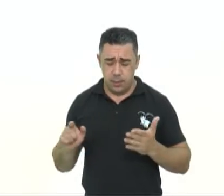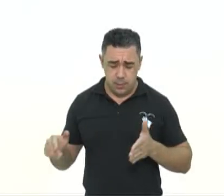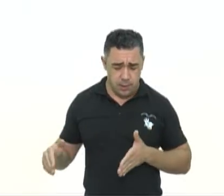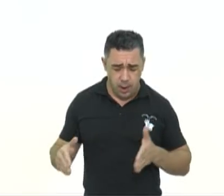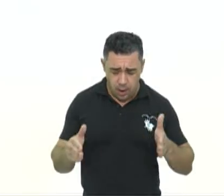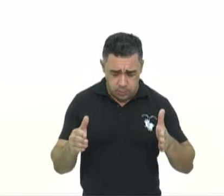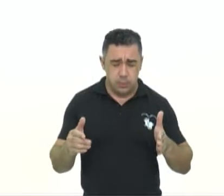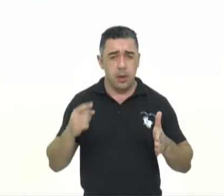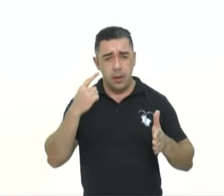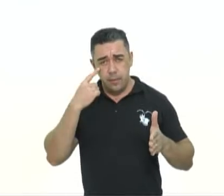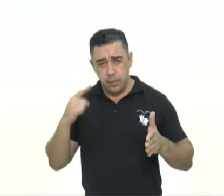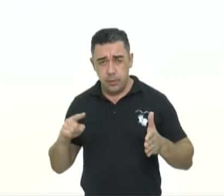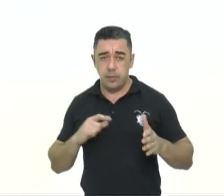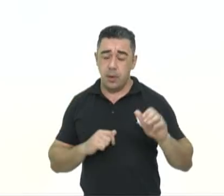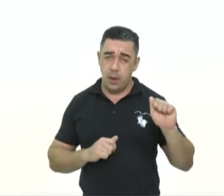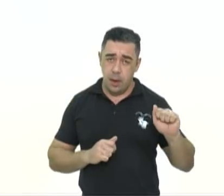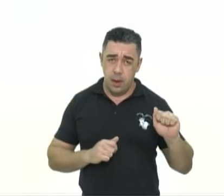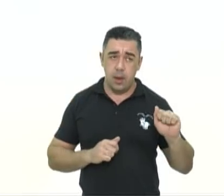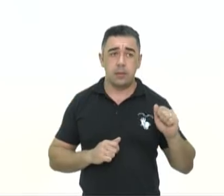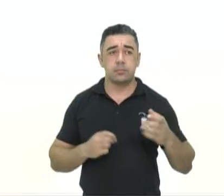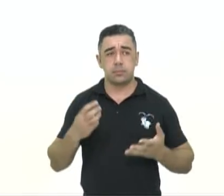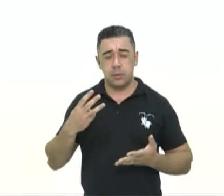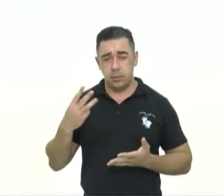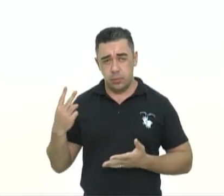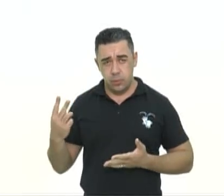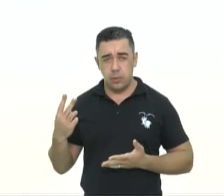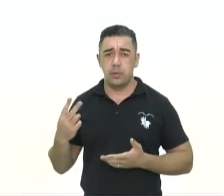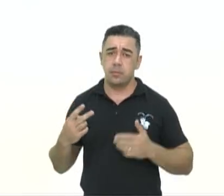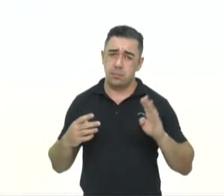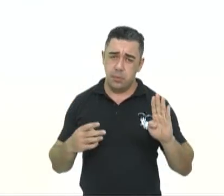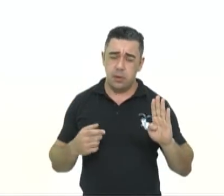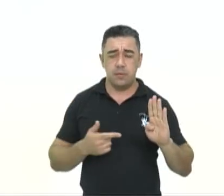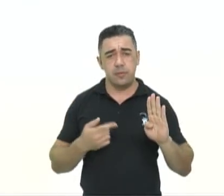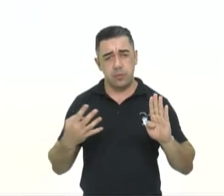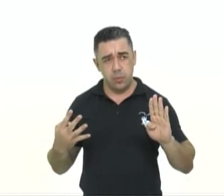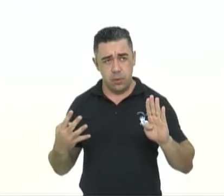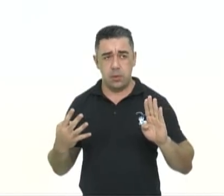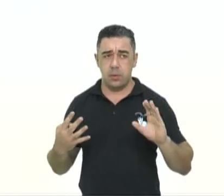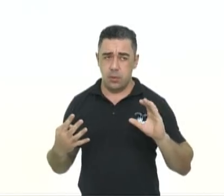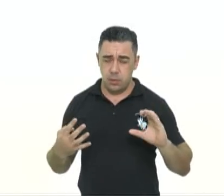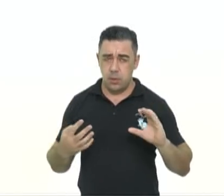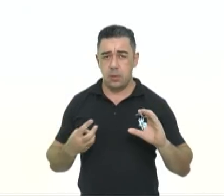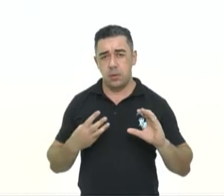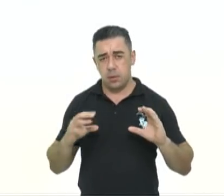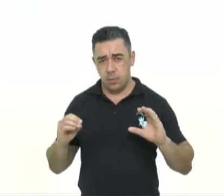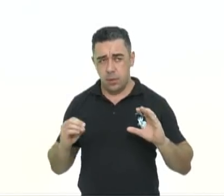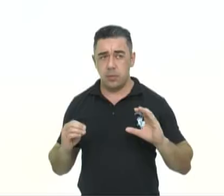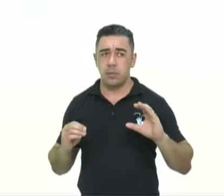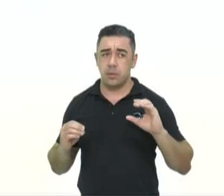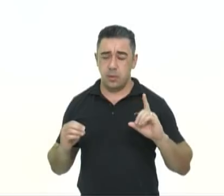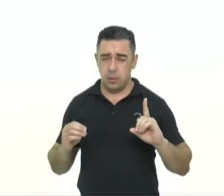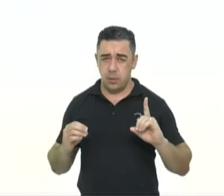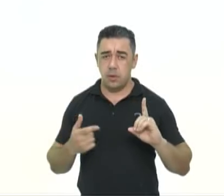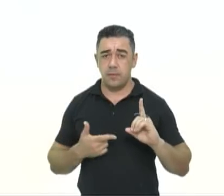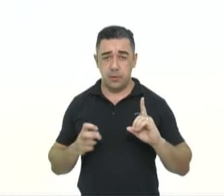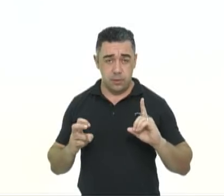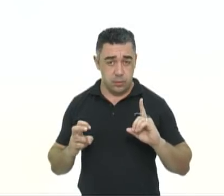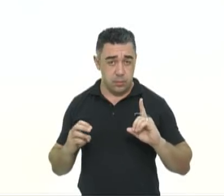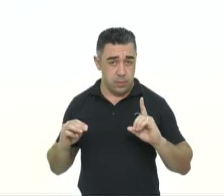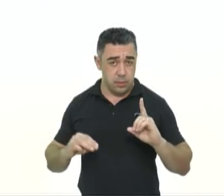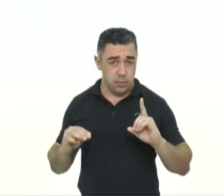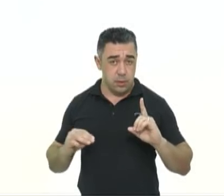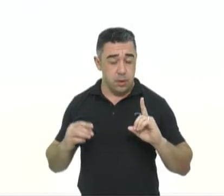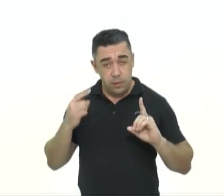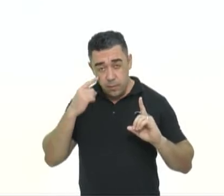Então, eu tenho as alternativas, letra A, 32 metros, letra B, 24 metros, letra C, 30 metros ou a letra D,